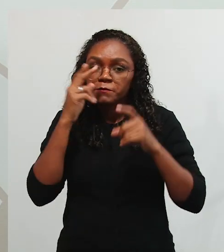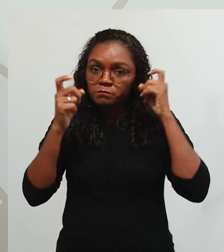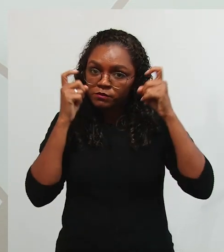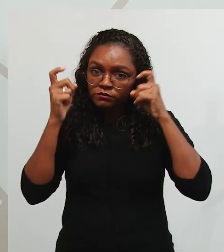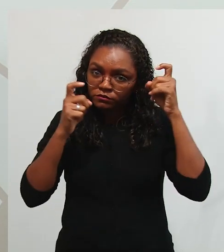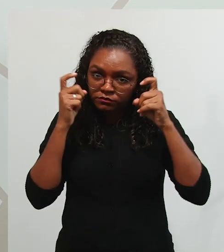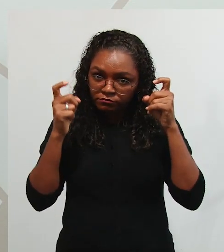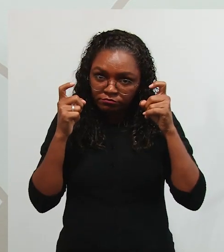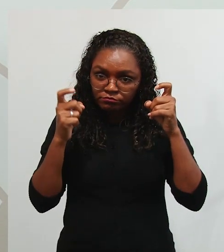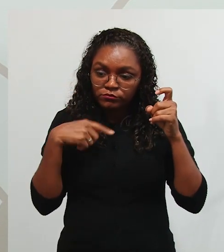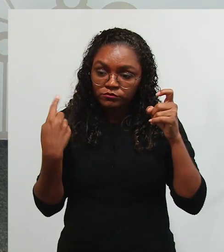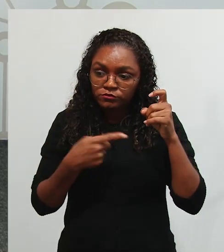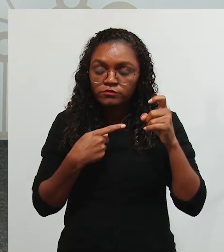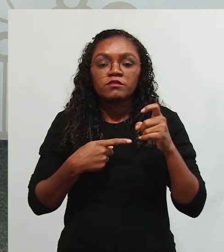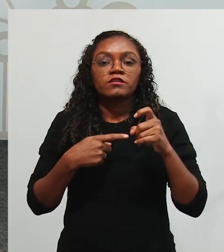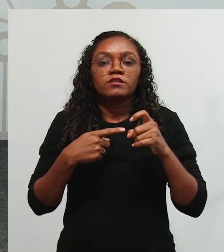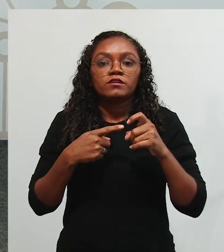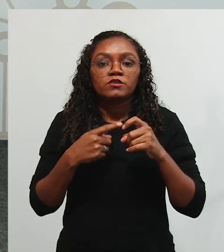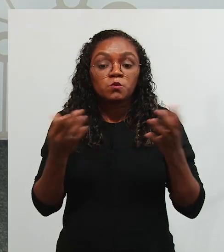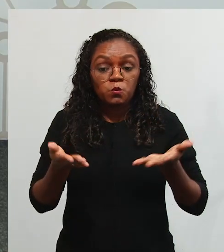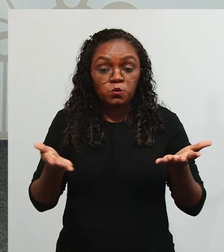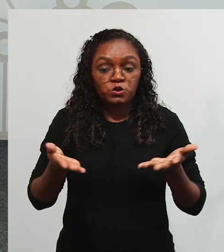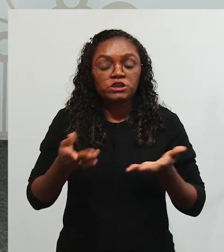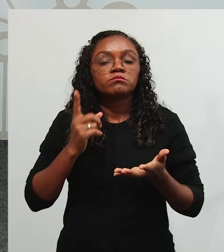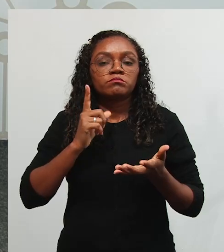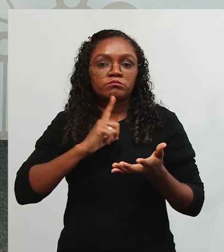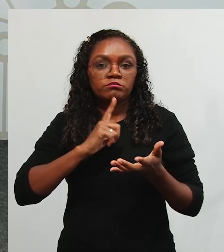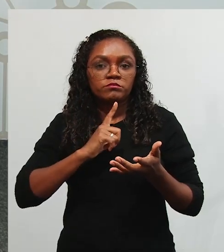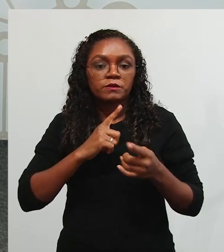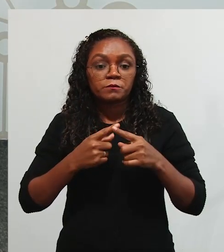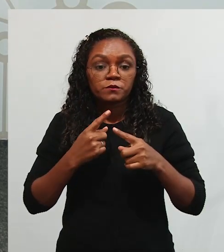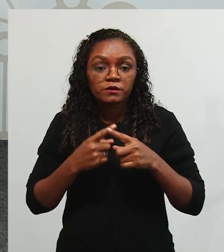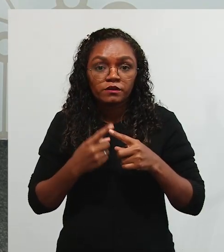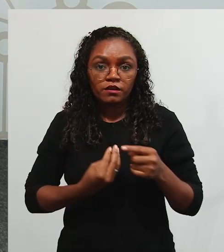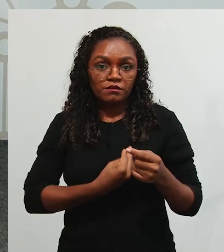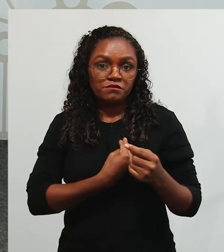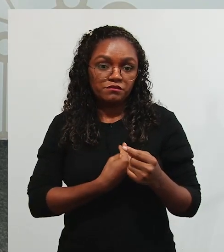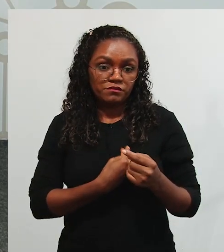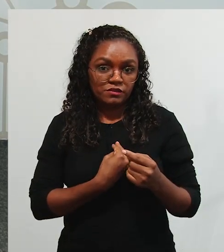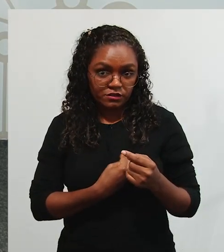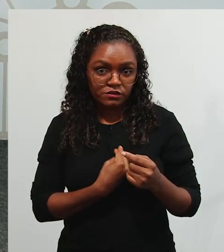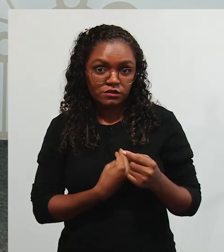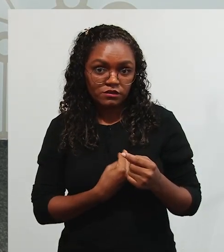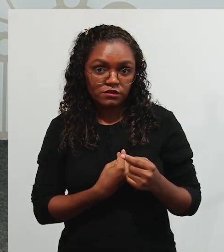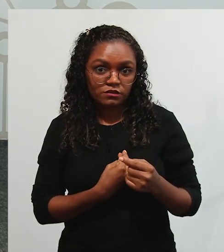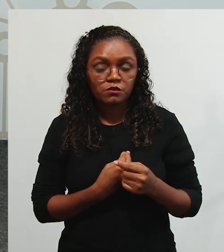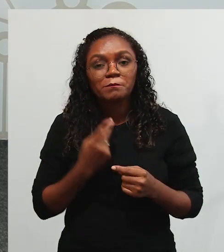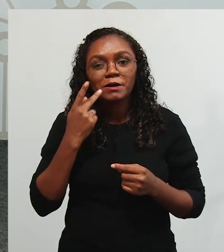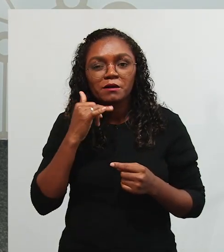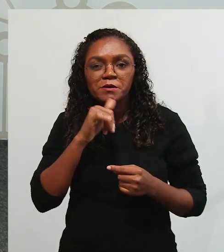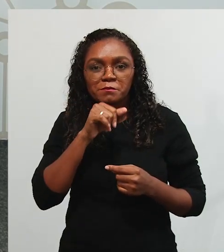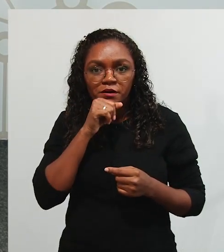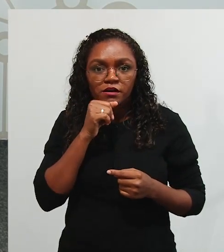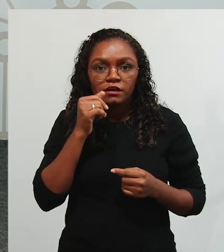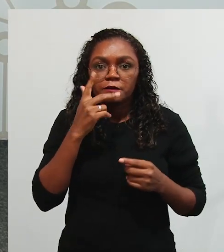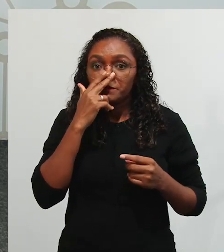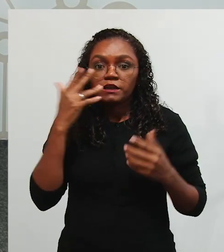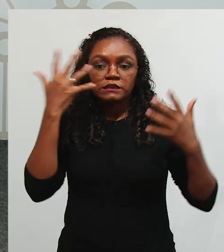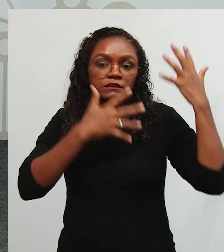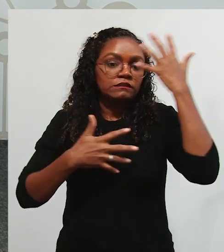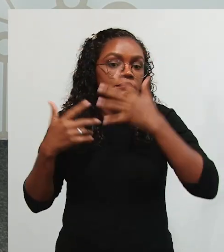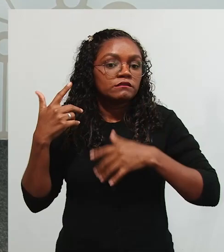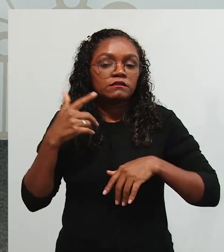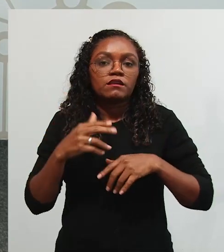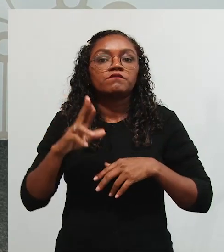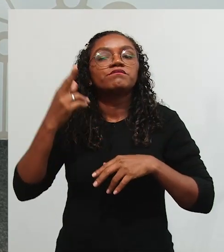tem nos dias de hoje, pelo ritmo de vida, né? Que o ritmo de vida dos pais hoje ele é um ritmo muito diferente